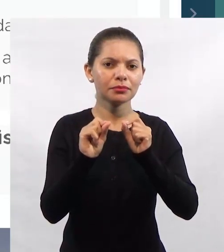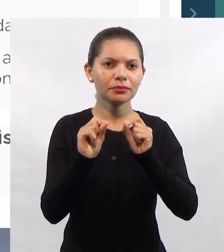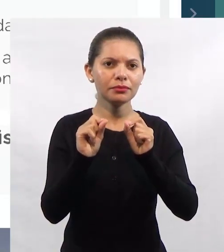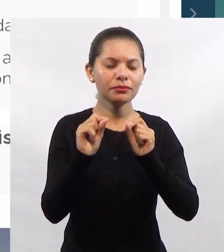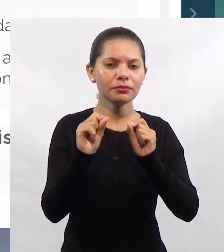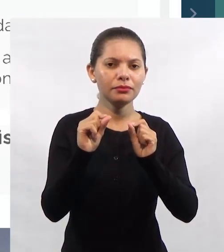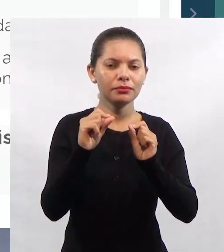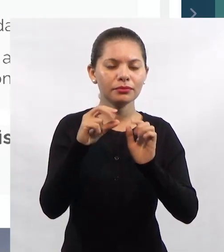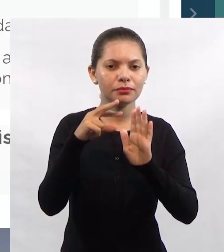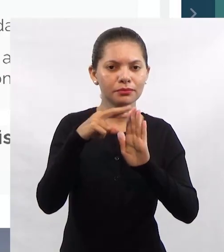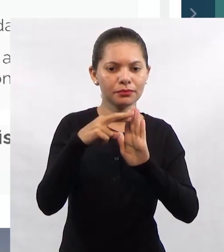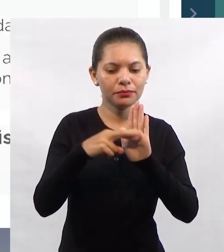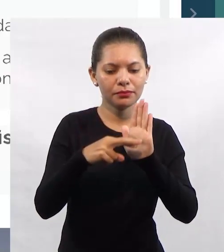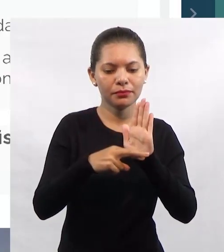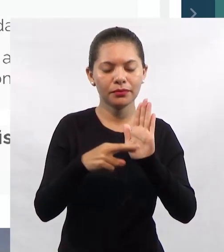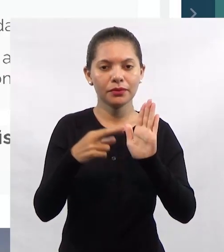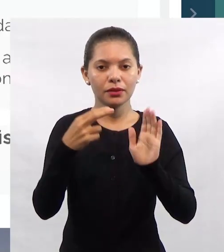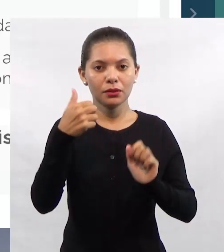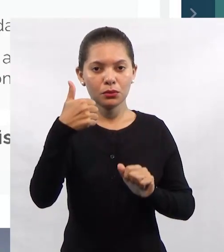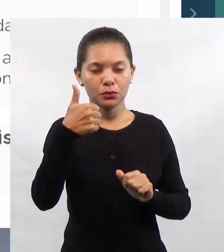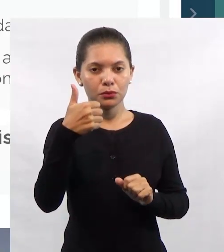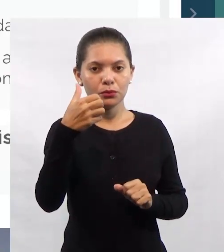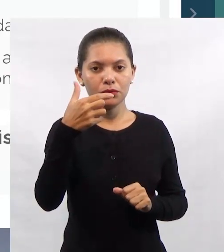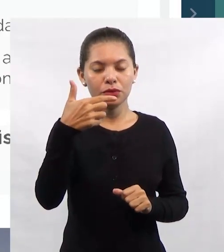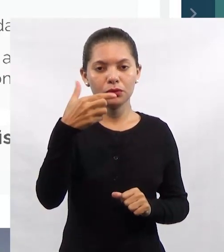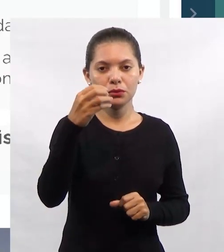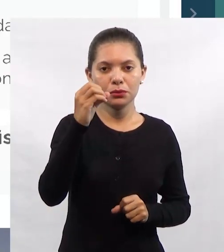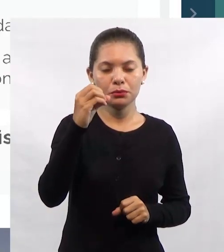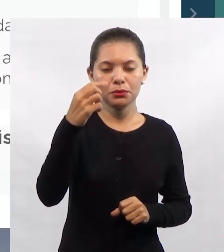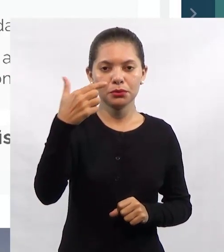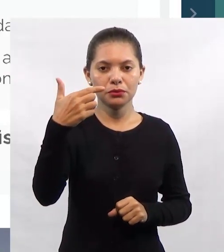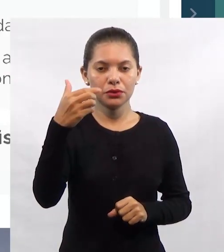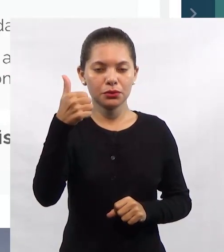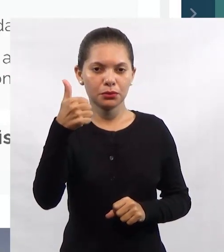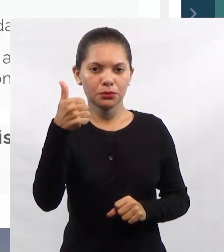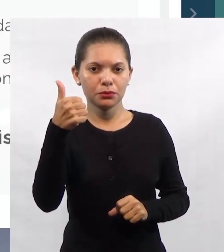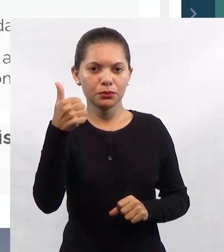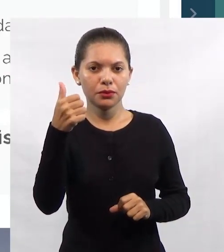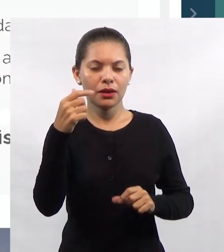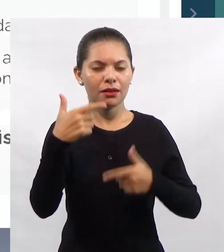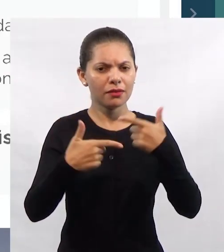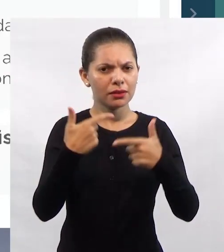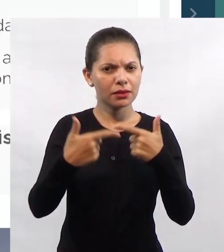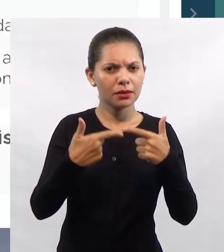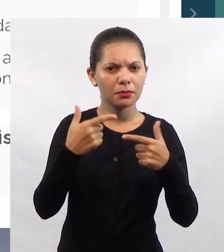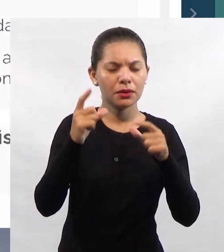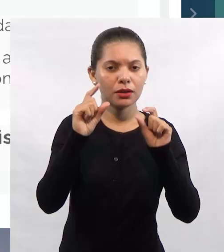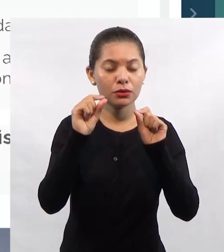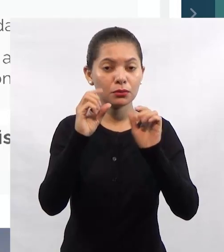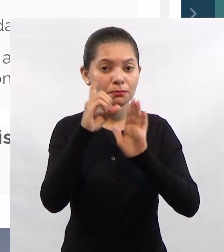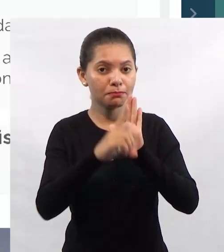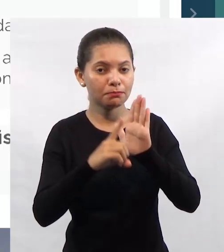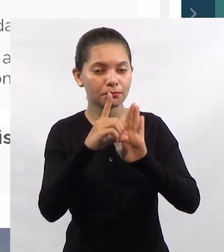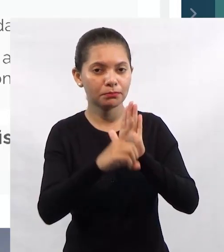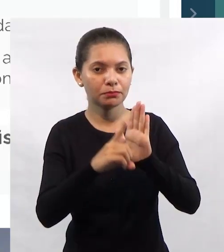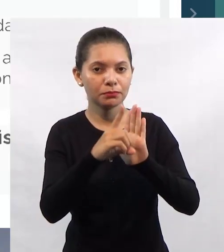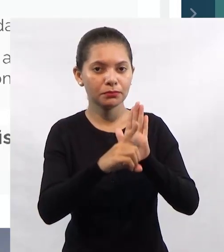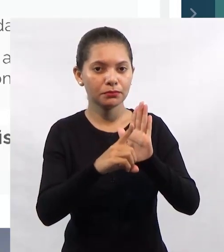diz a resolução 1 de 2021? Essa resolução, ela vai trabalhar sobre